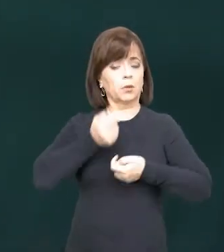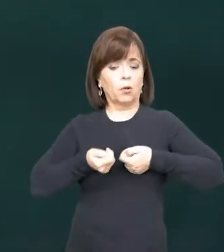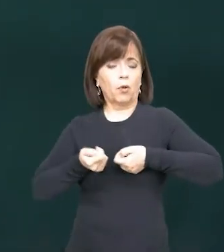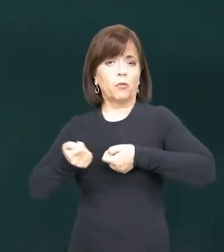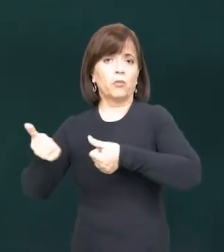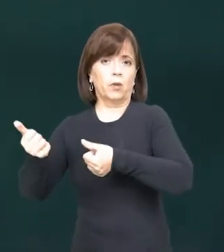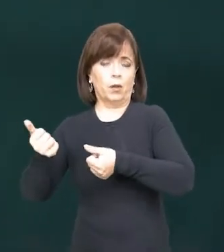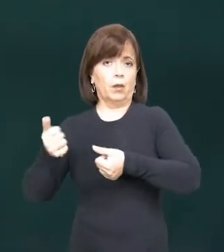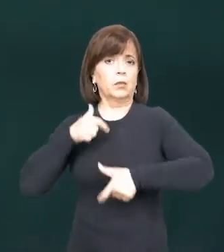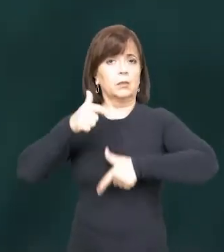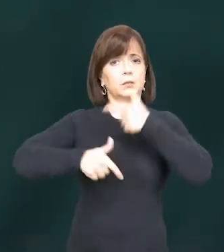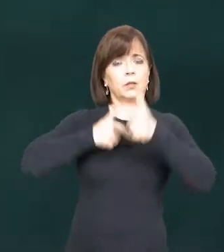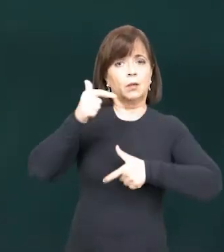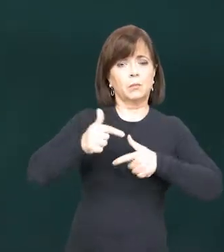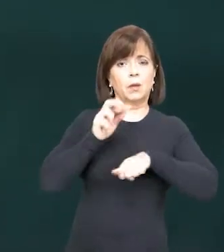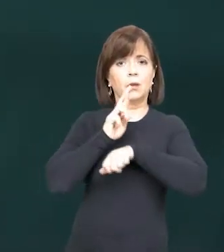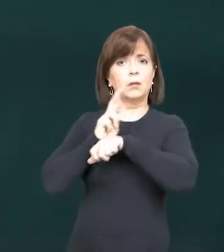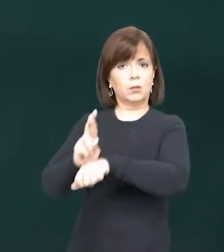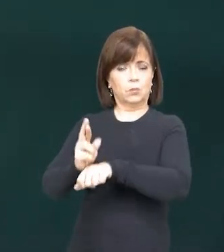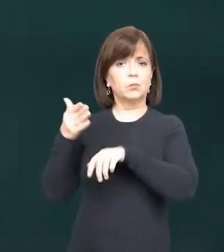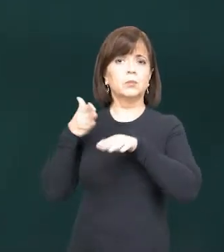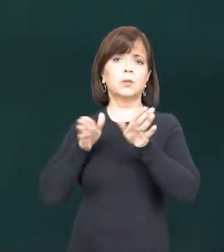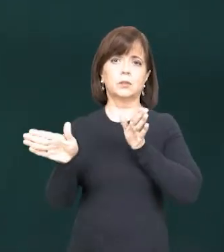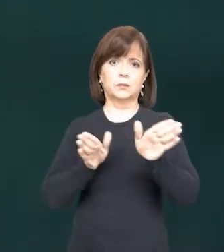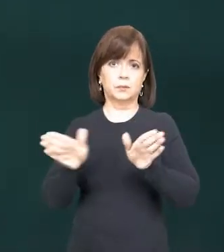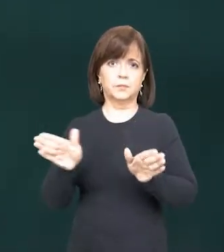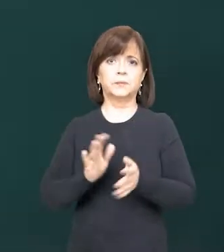de acessibilidade.